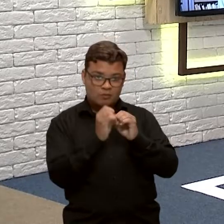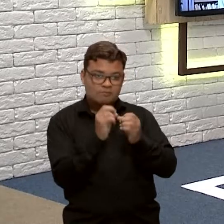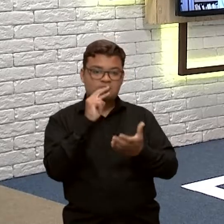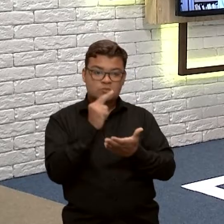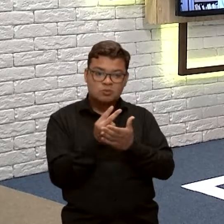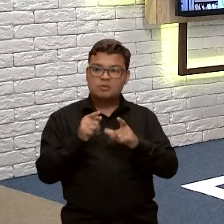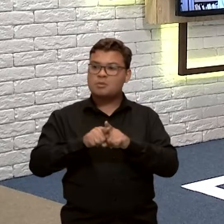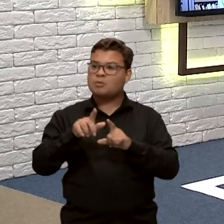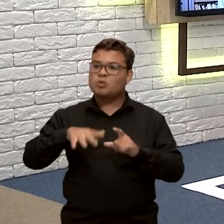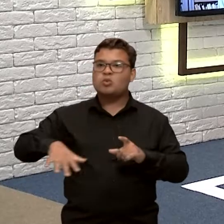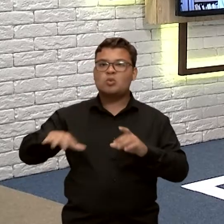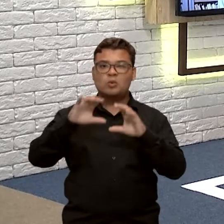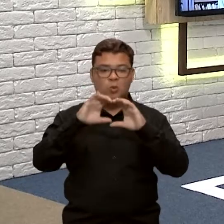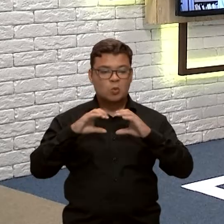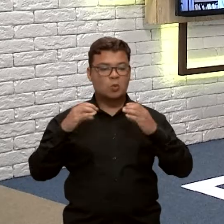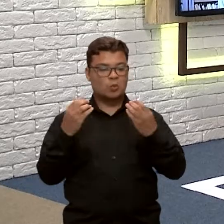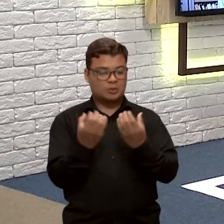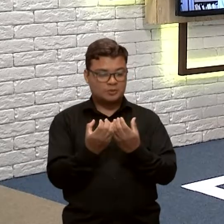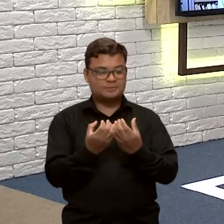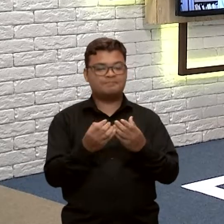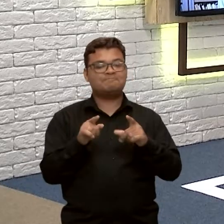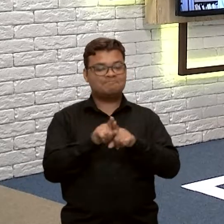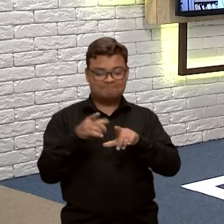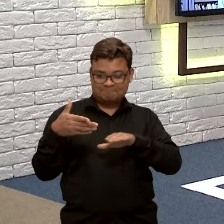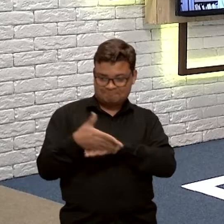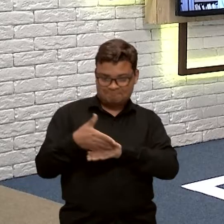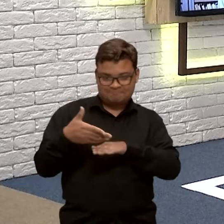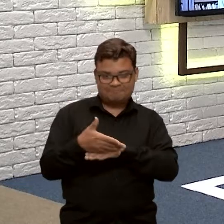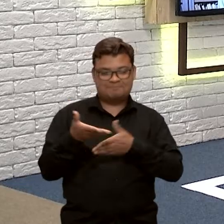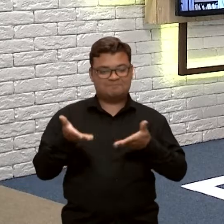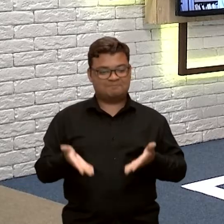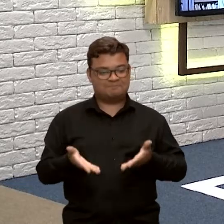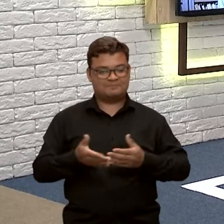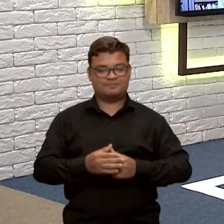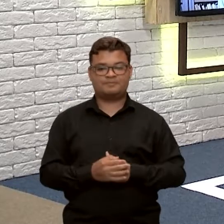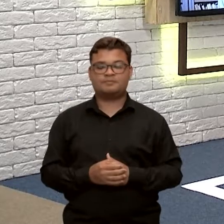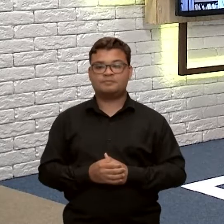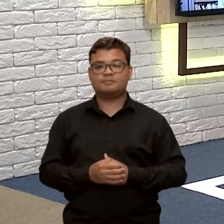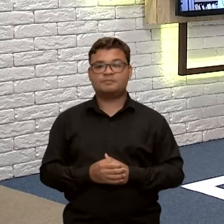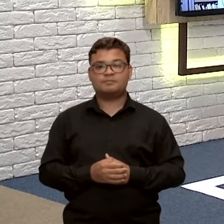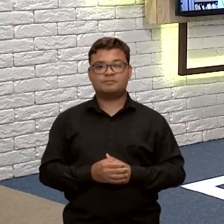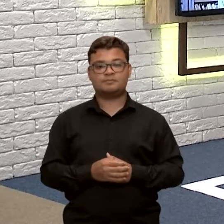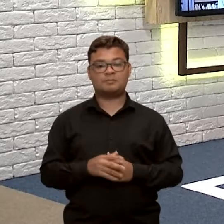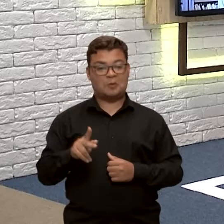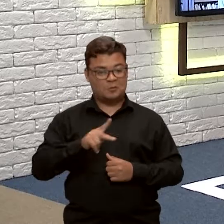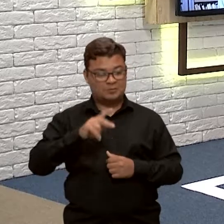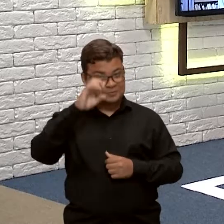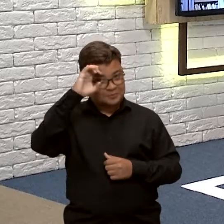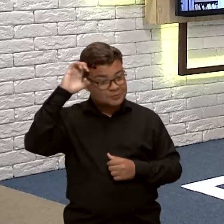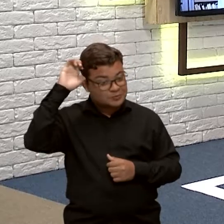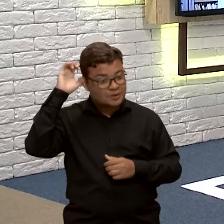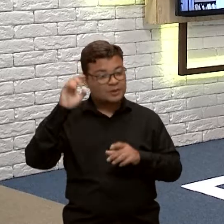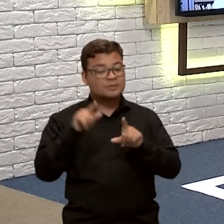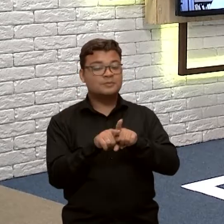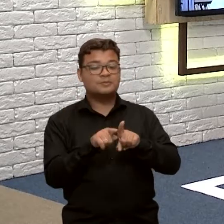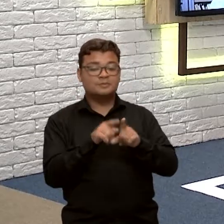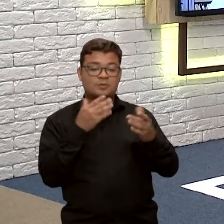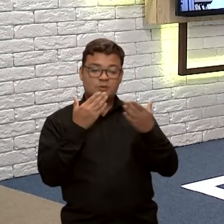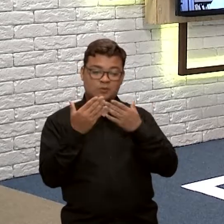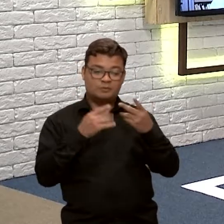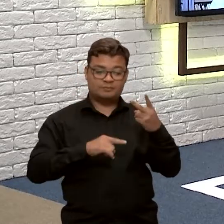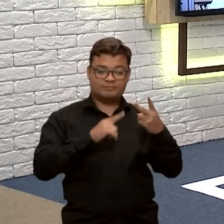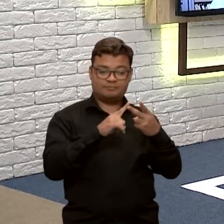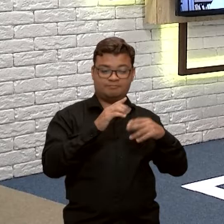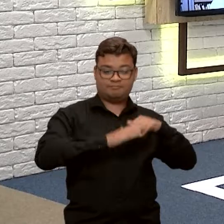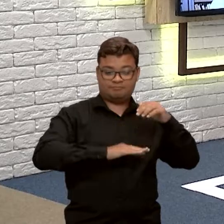toda a comunidade, e que vão bater esse papo aqui conosco. Bom, além do professor Edivar, nós vamos conversar com o